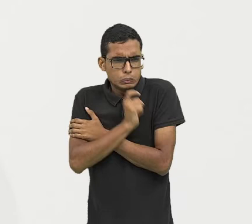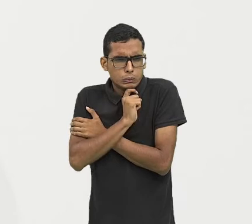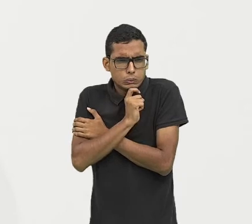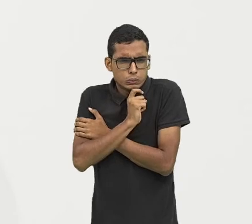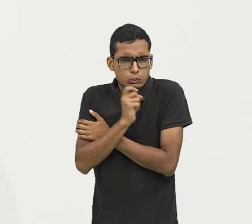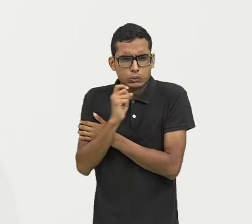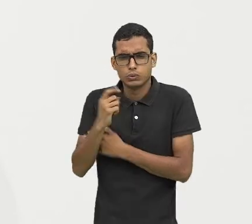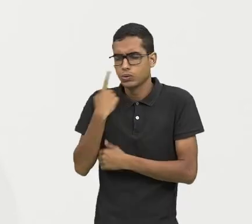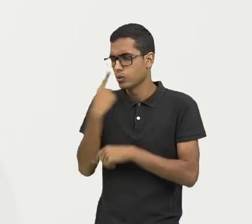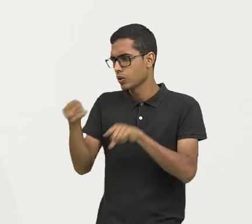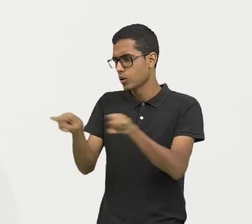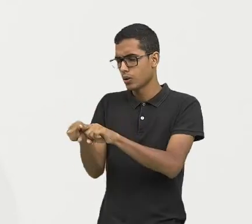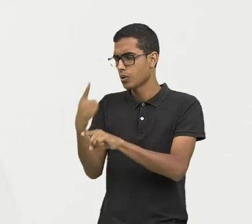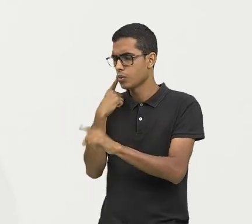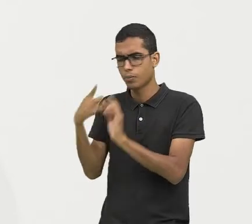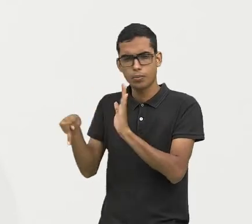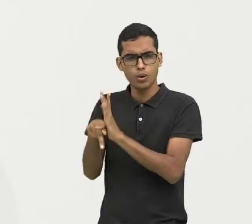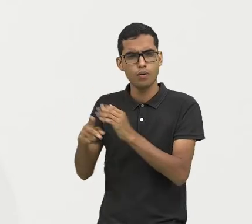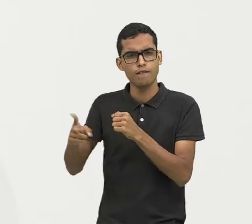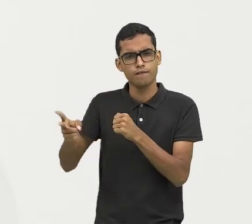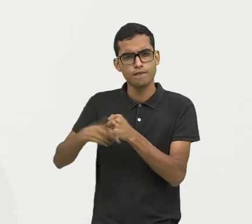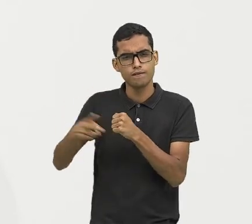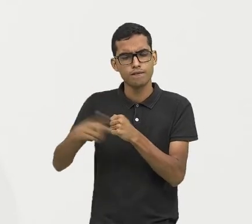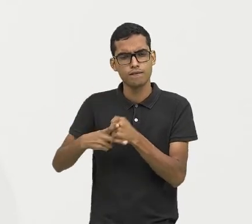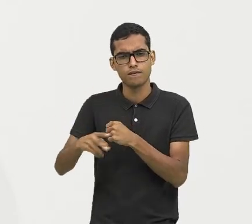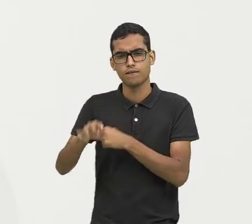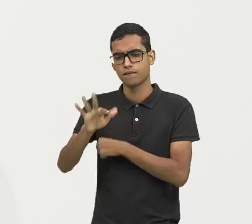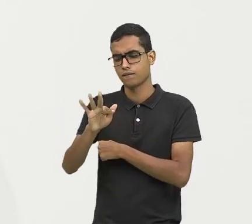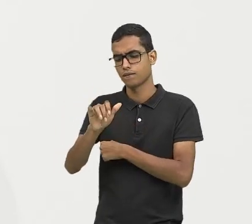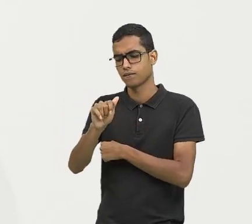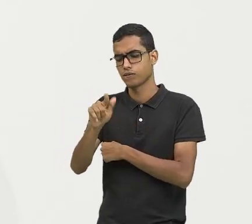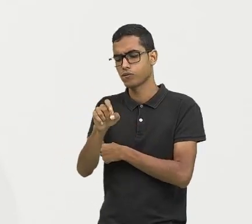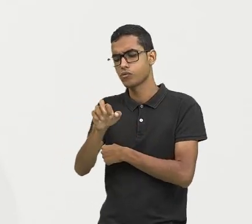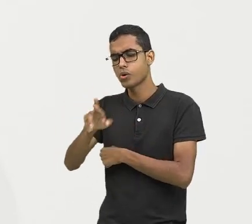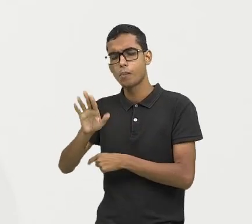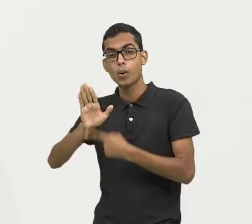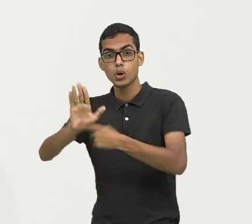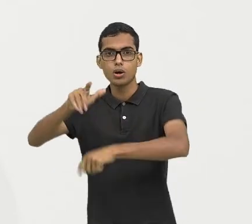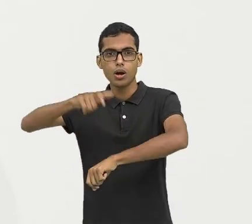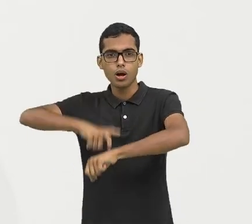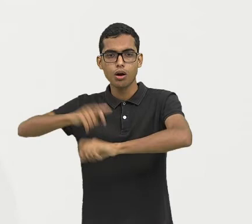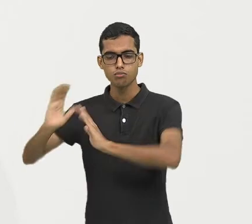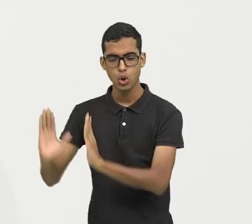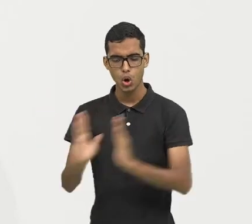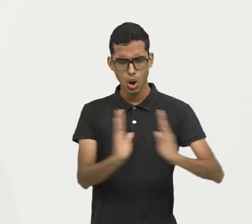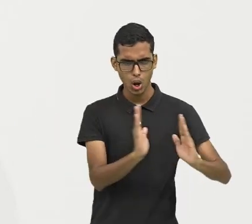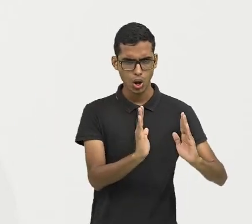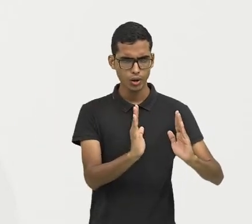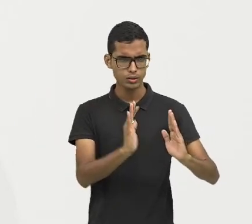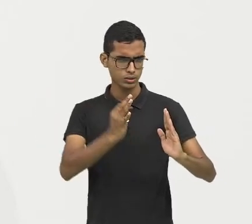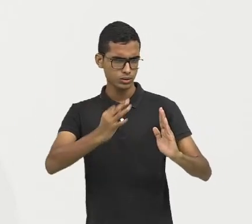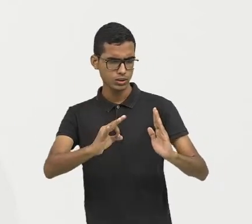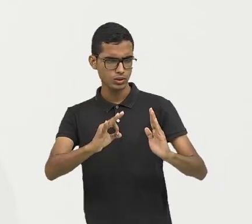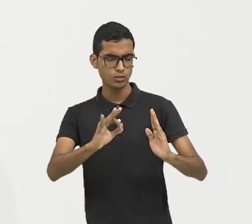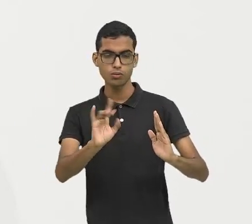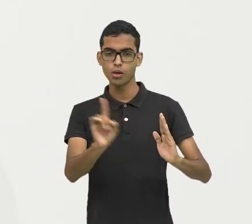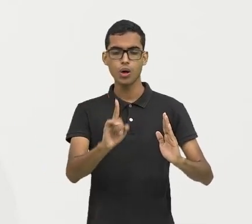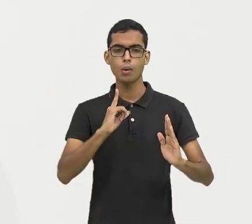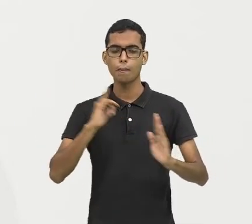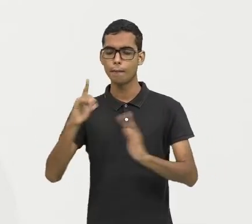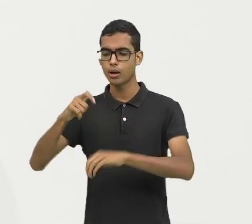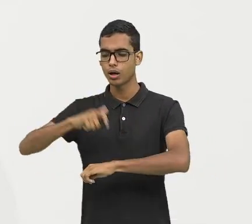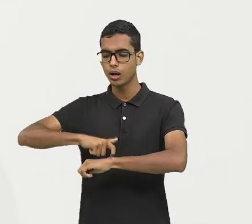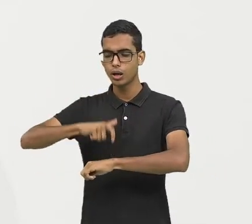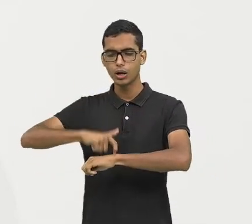para a gente uma ideia de tempo. E que tipo de tempo é esse? É o tempo cronológico? Não, percebam